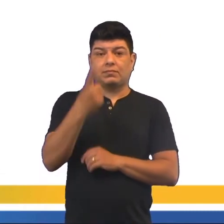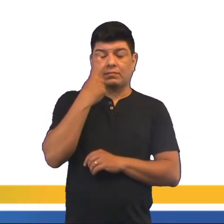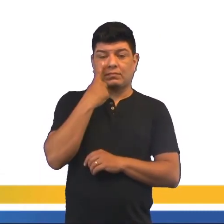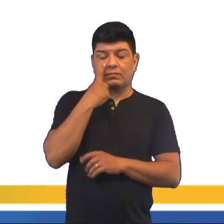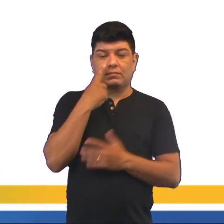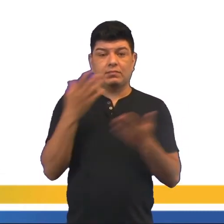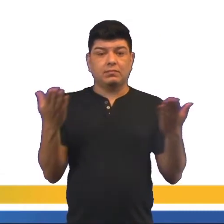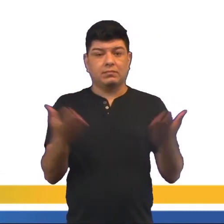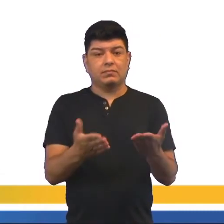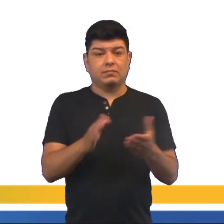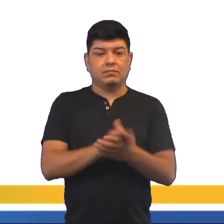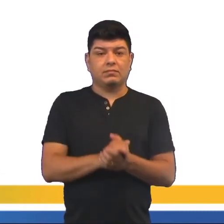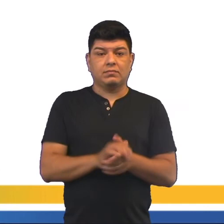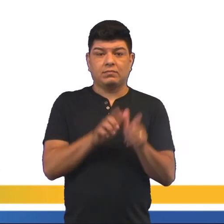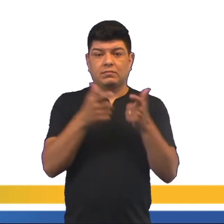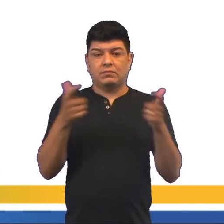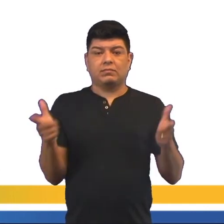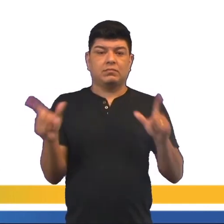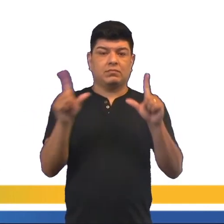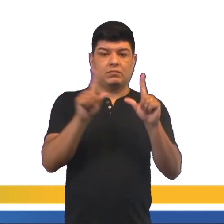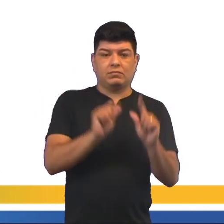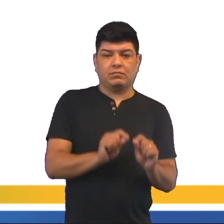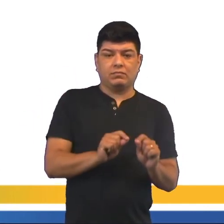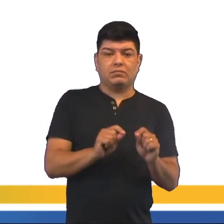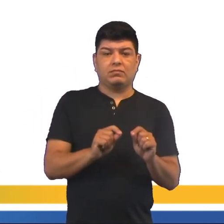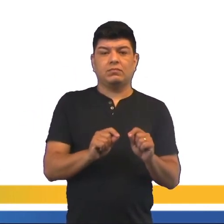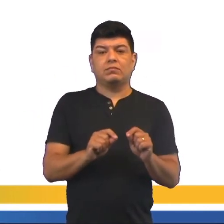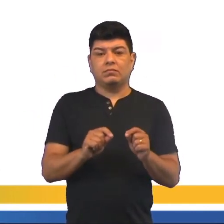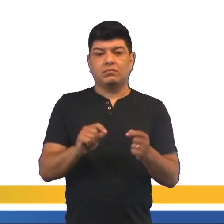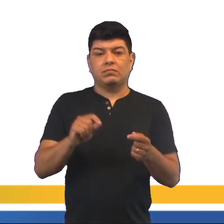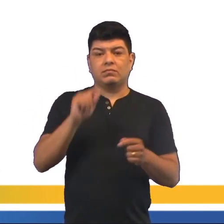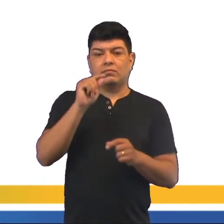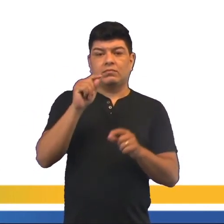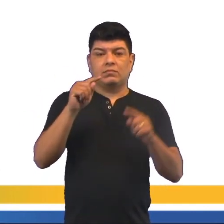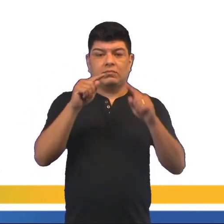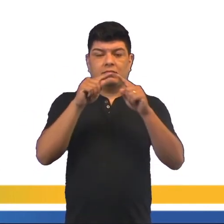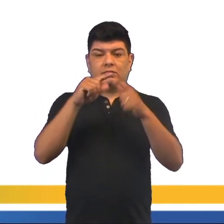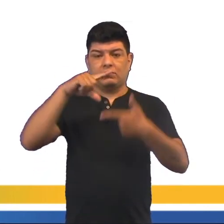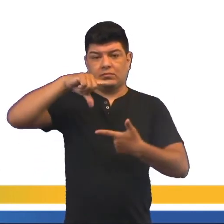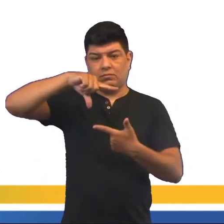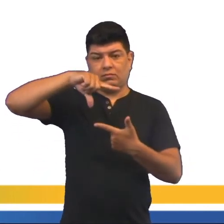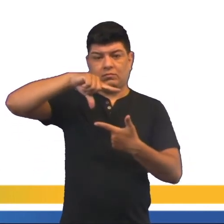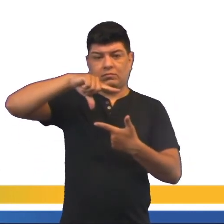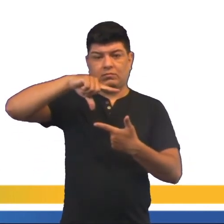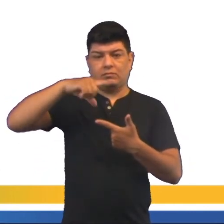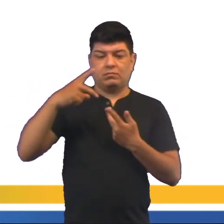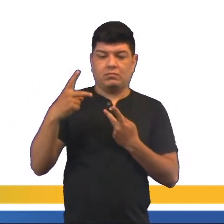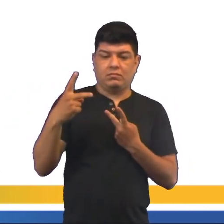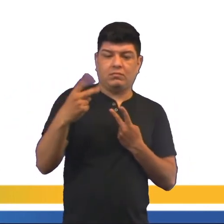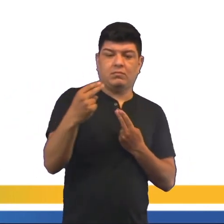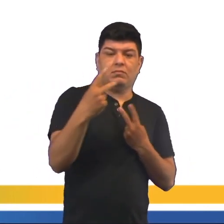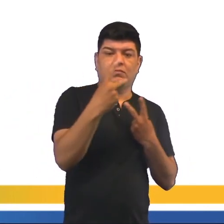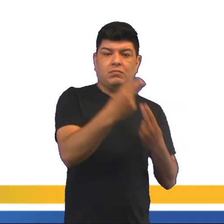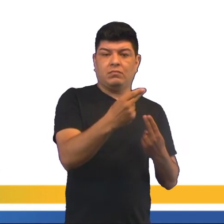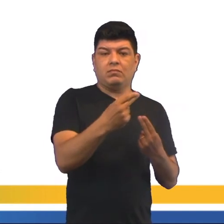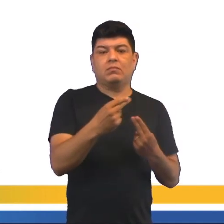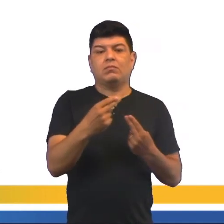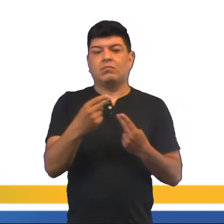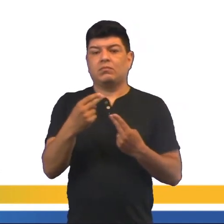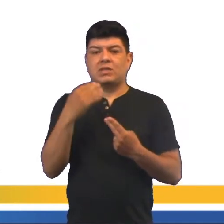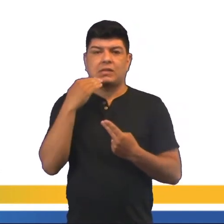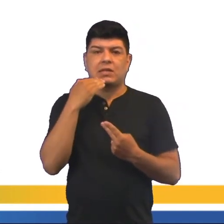Observe agora, numa ampliação ou redução, os lados conservam a mesma forma. Olha só, nada